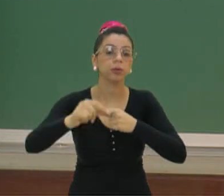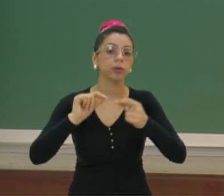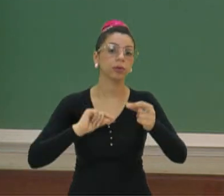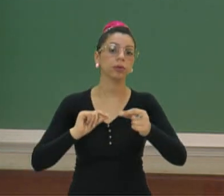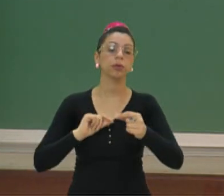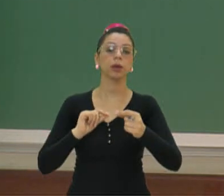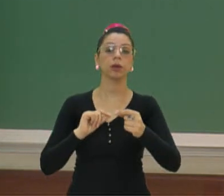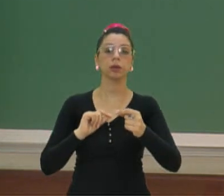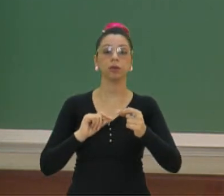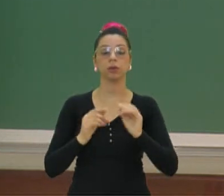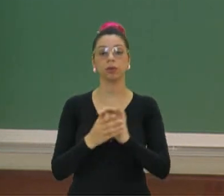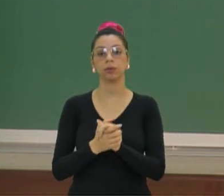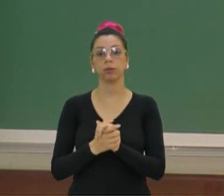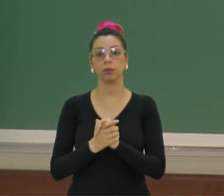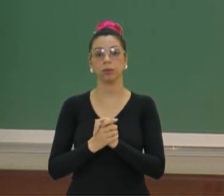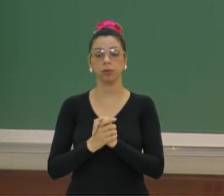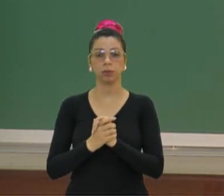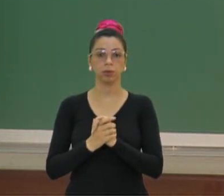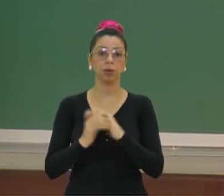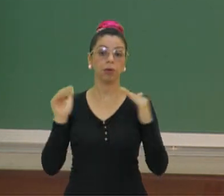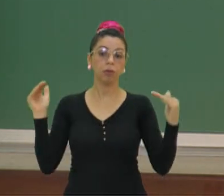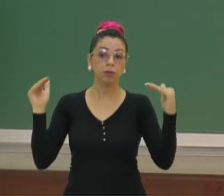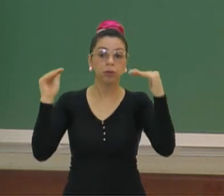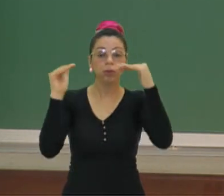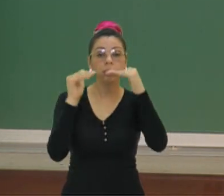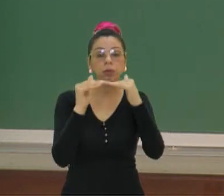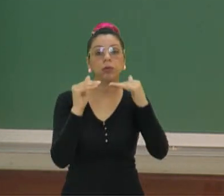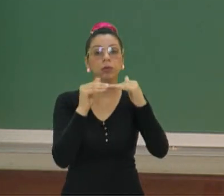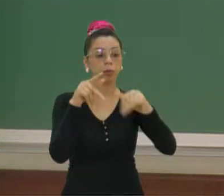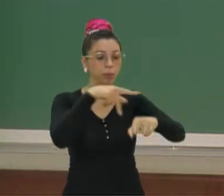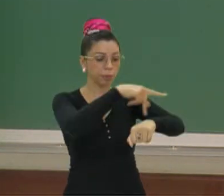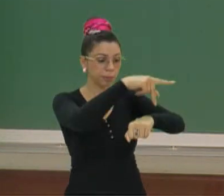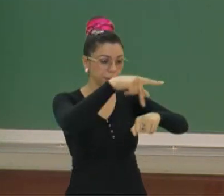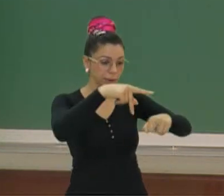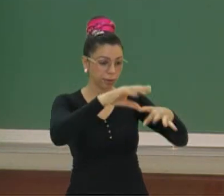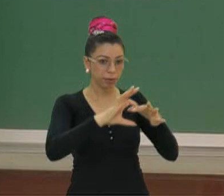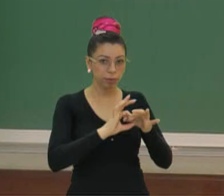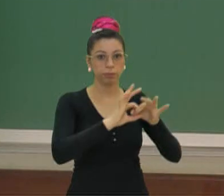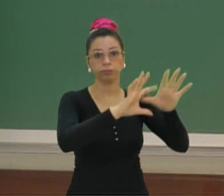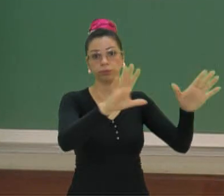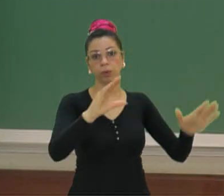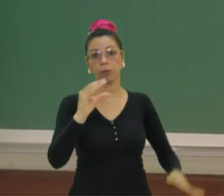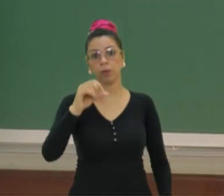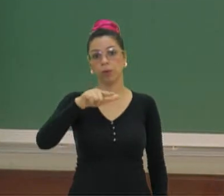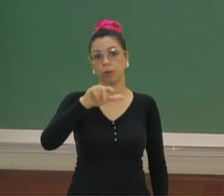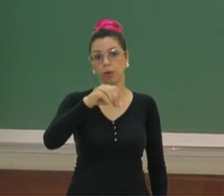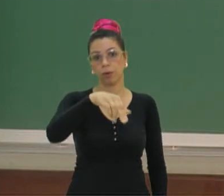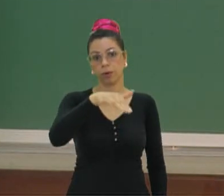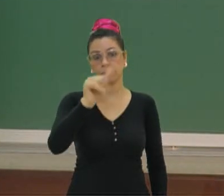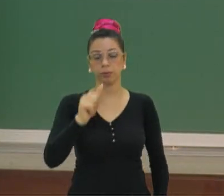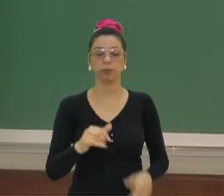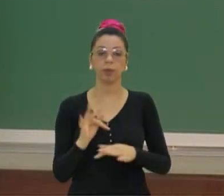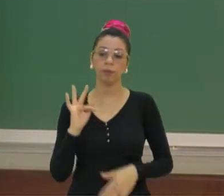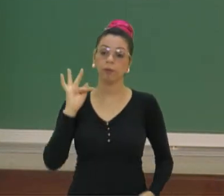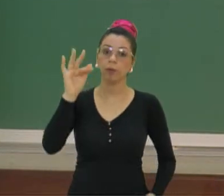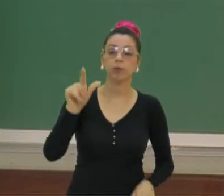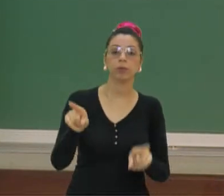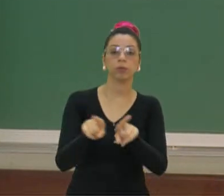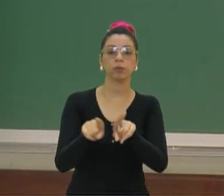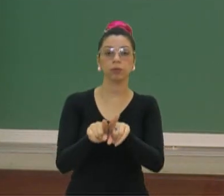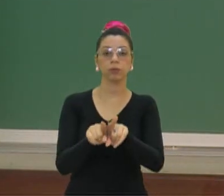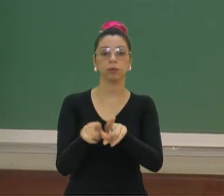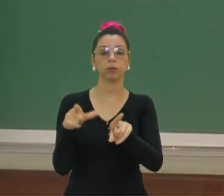um apoio a essa liberdade para os países que eram colônia. Bom, futuramente, nós vamos ter aí